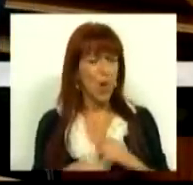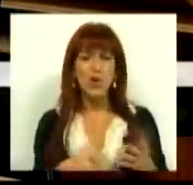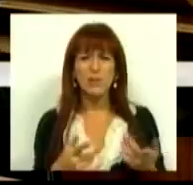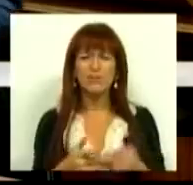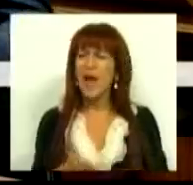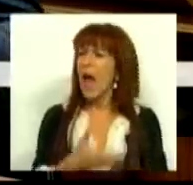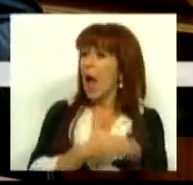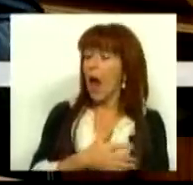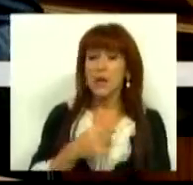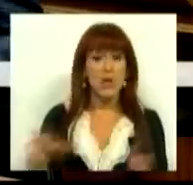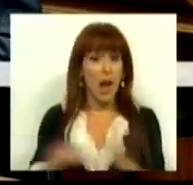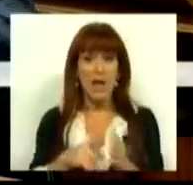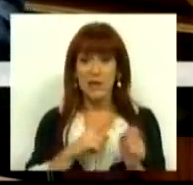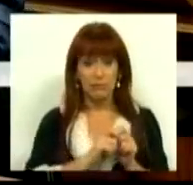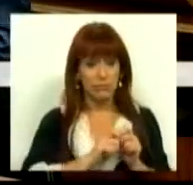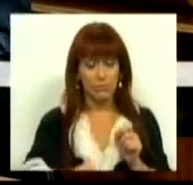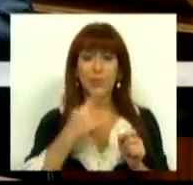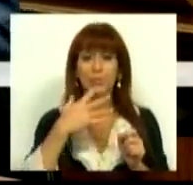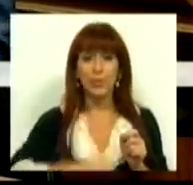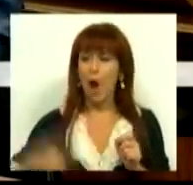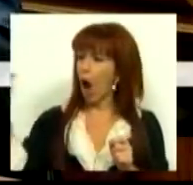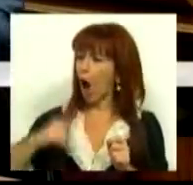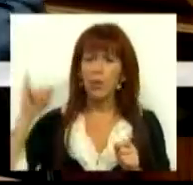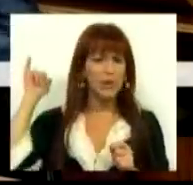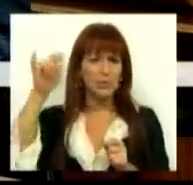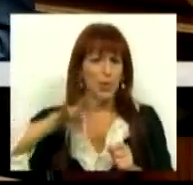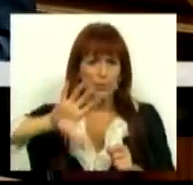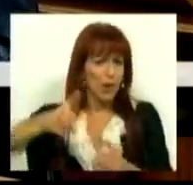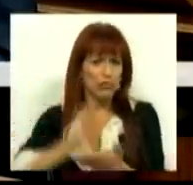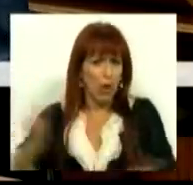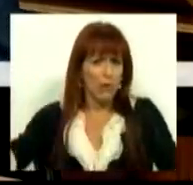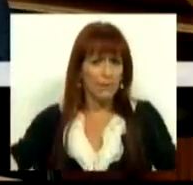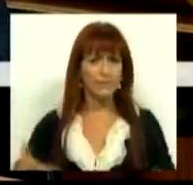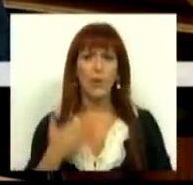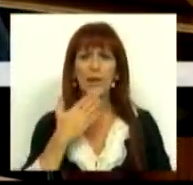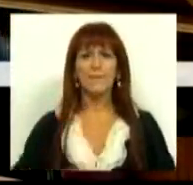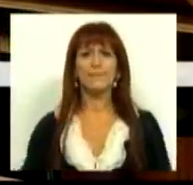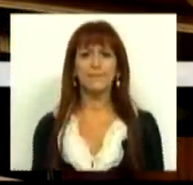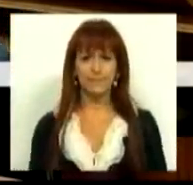que era, em toda a legislação, a Autoridade Aeronáutica Nacional. Muito obrigado, Sr. Muito bem.